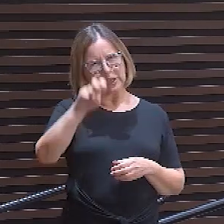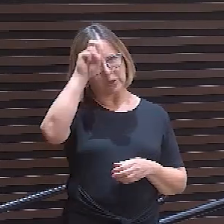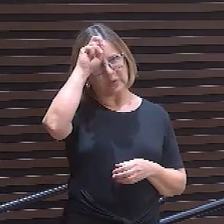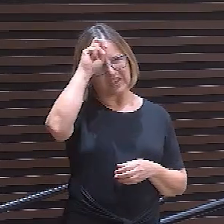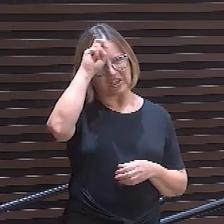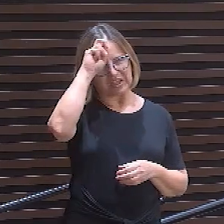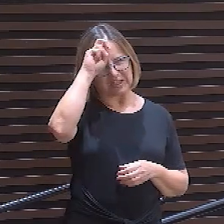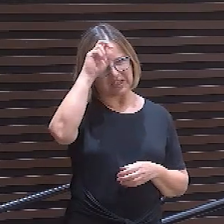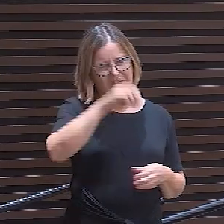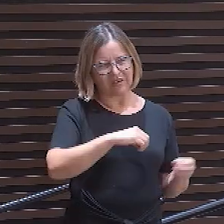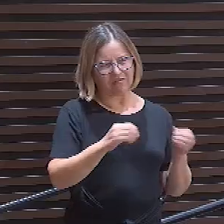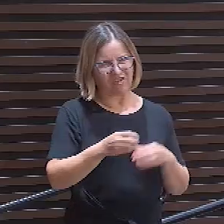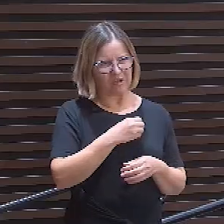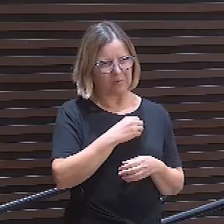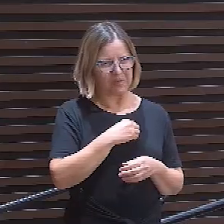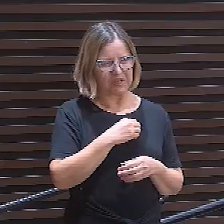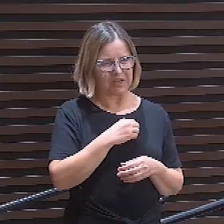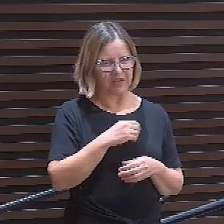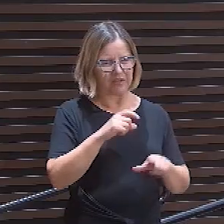da dependência mundana.